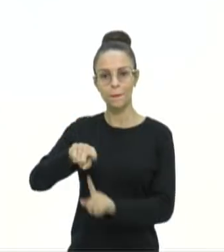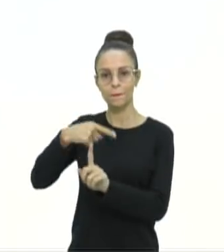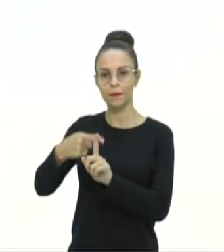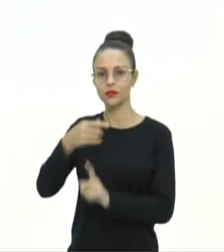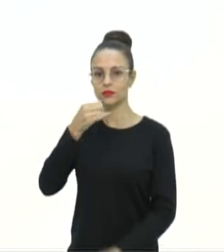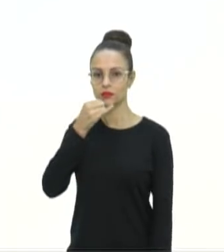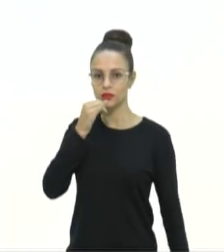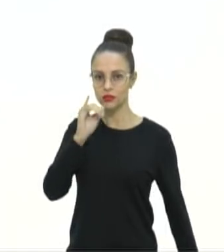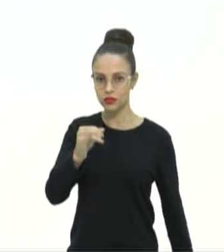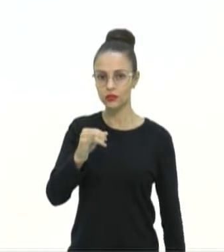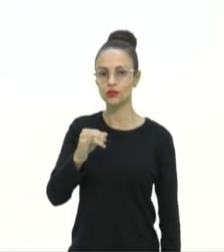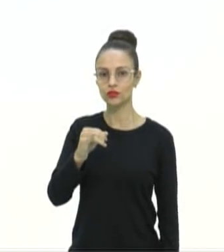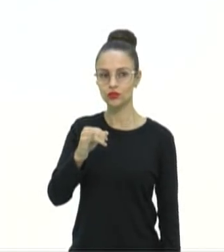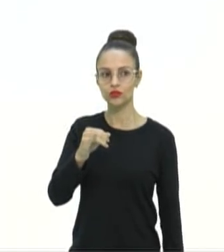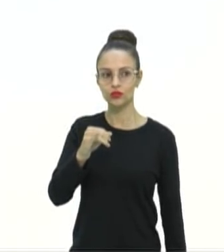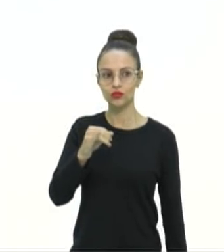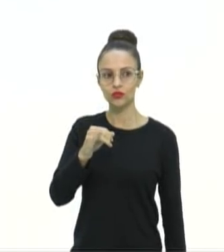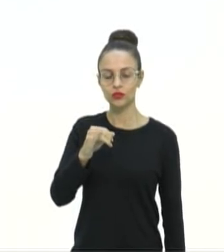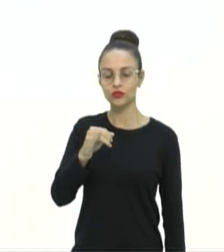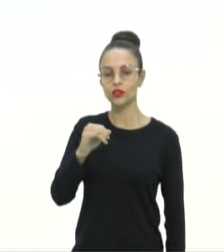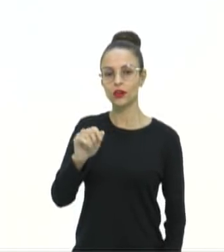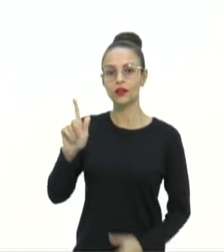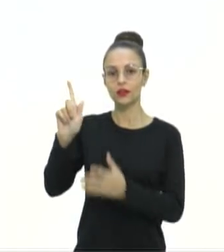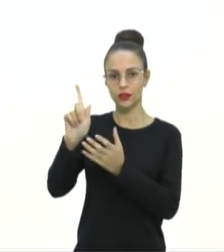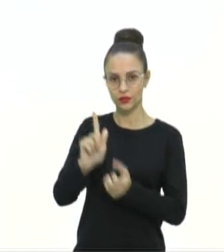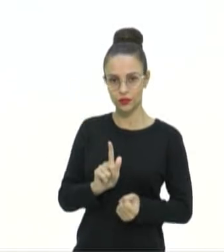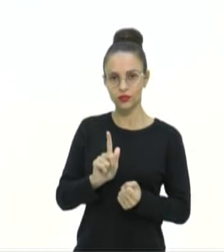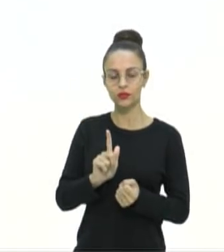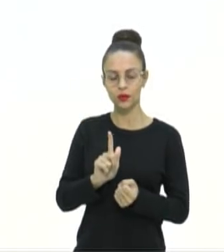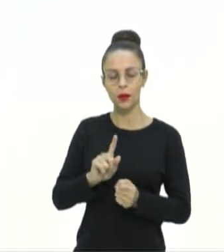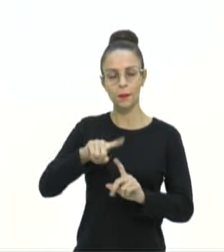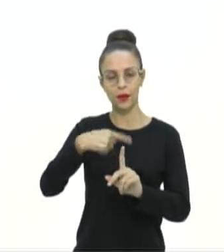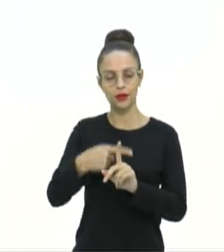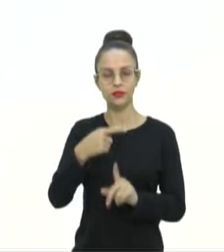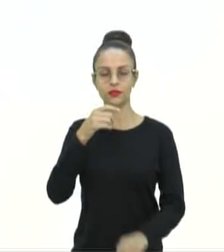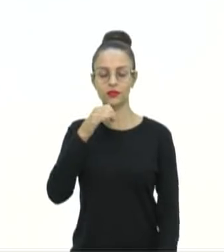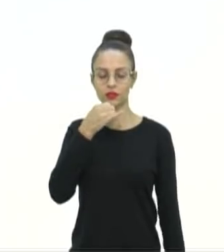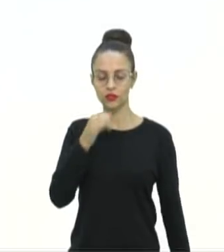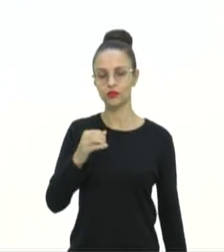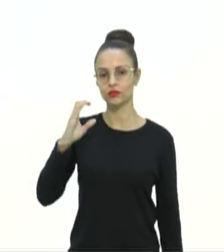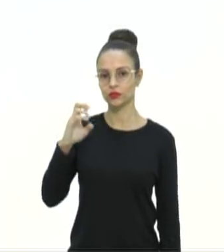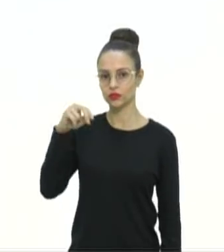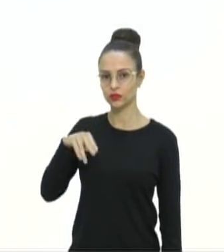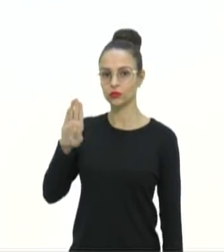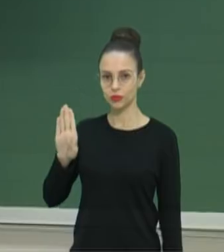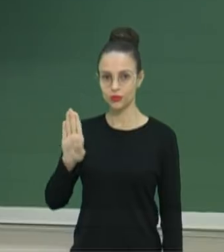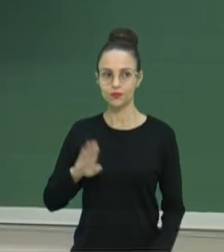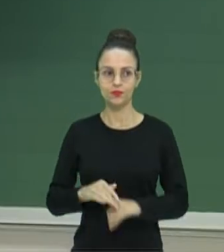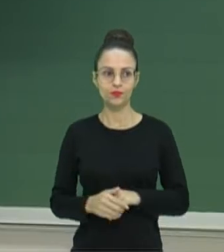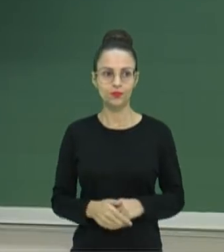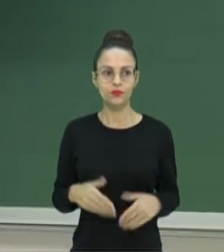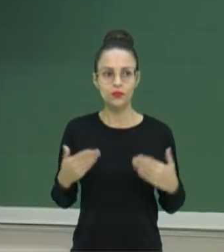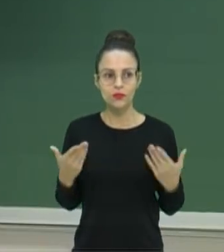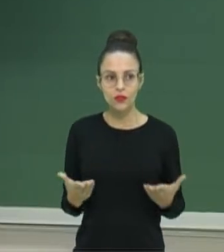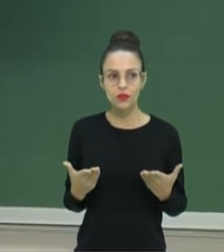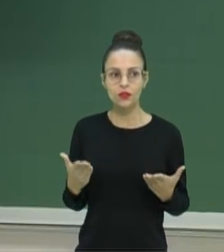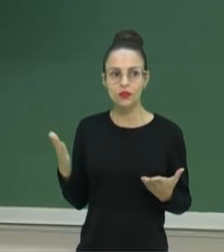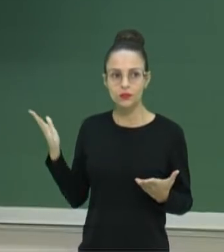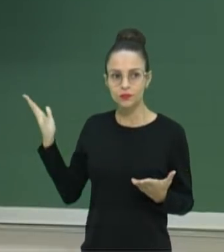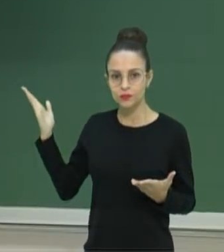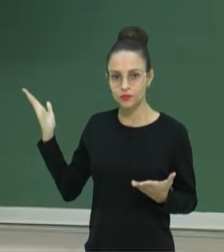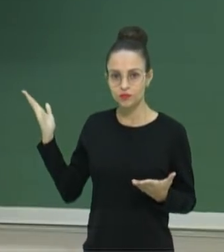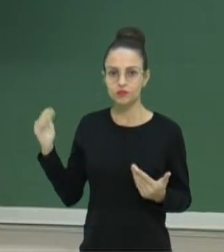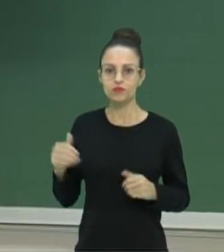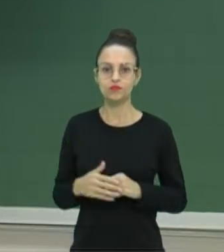a energia, energia gravitacional do ponto B mais a energia cinética do ponto B, certo? E com isso, né, com